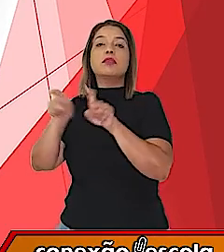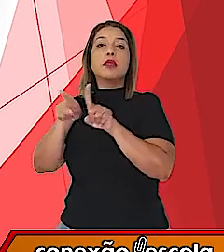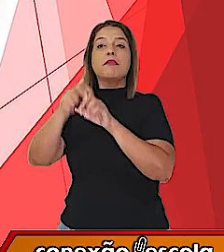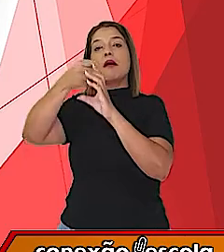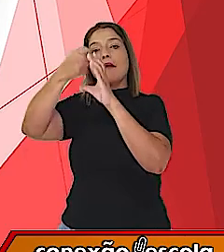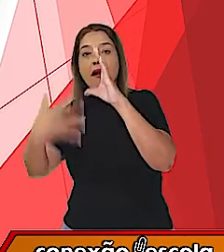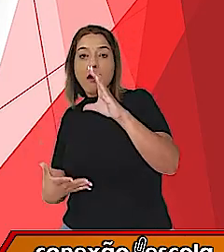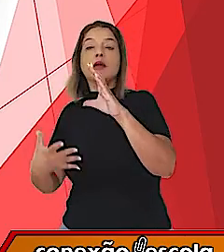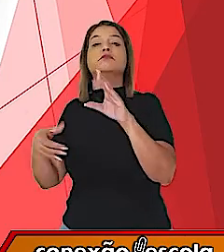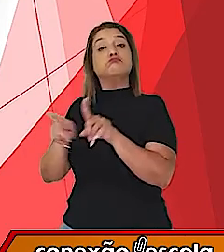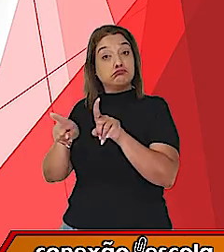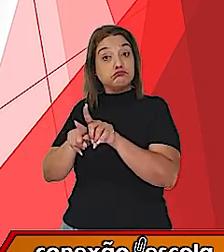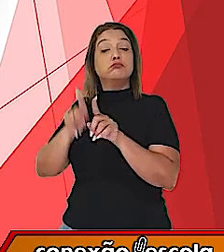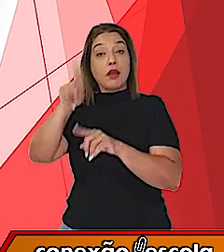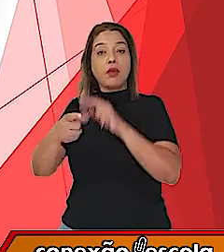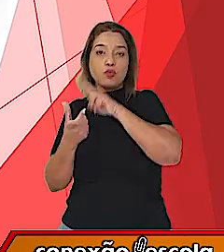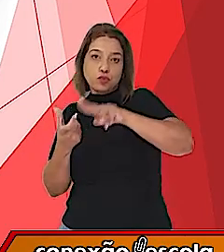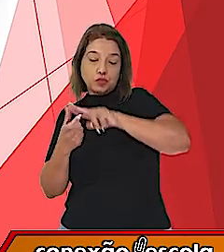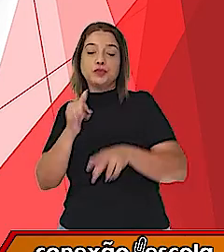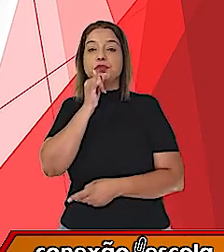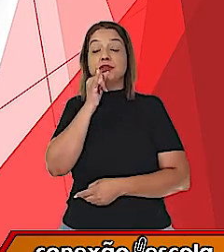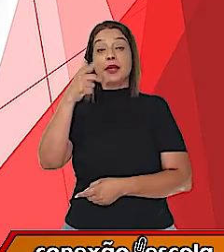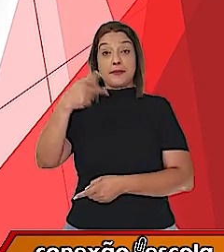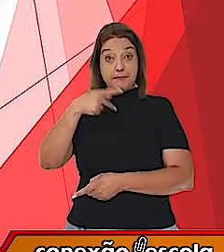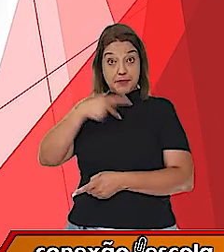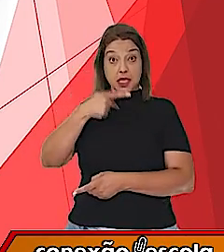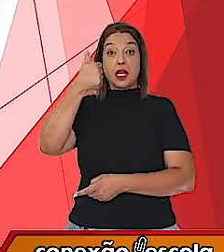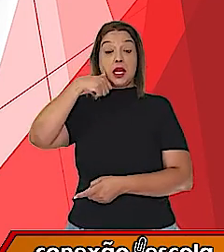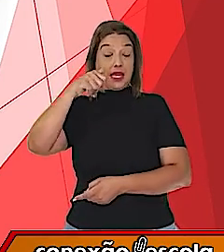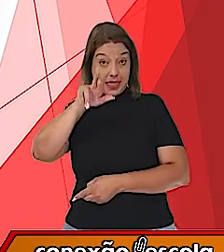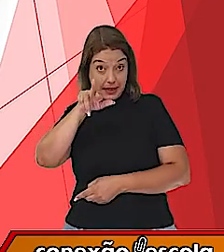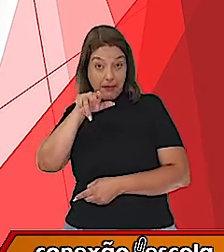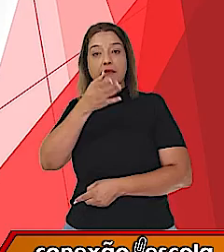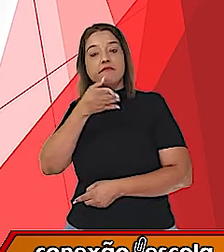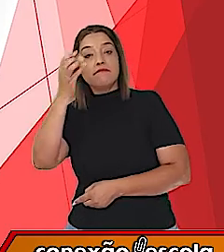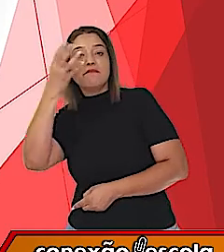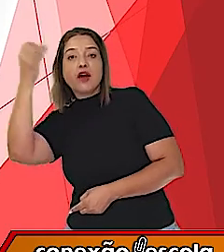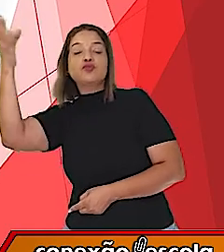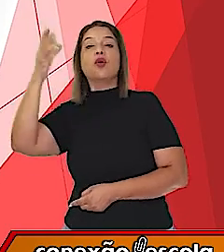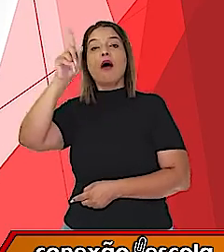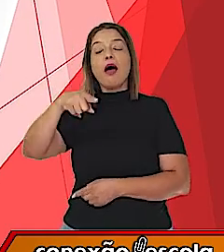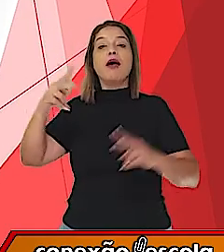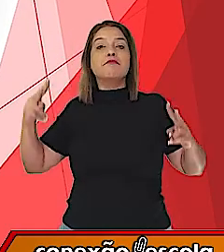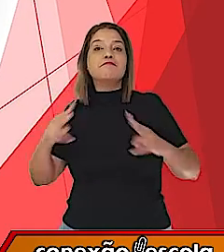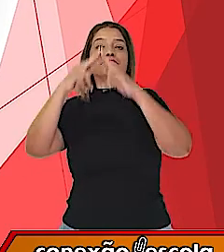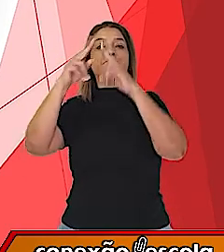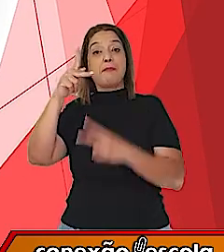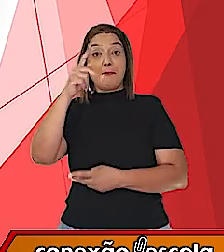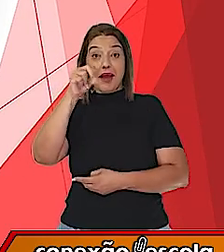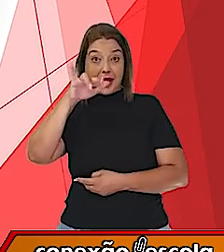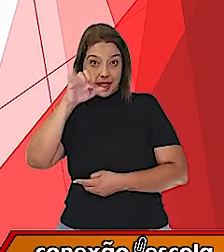substantivo. Minha irmã viajou para Paris. O pronome adjetivo,